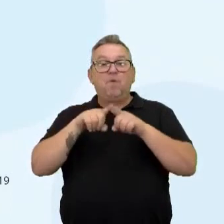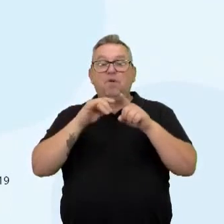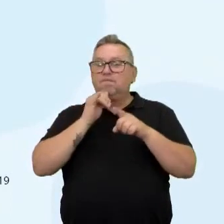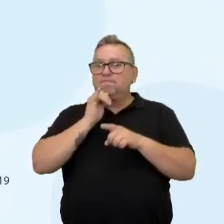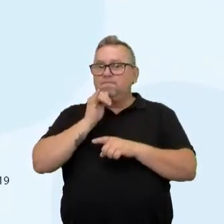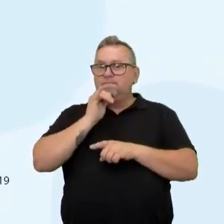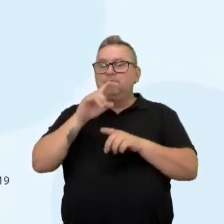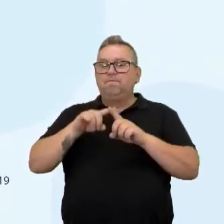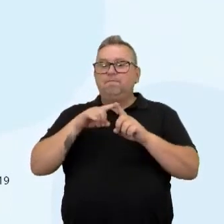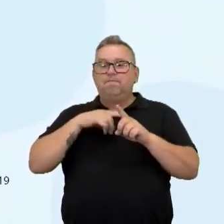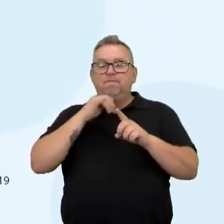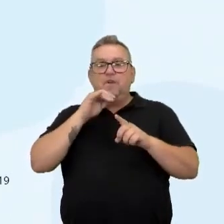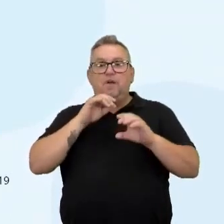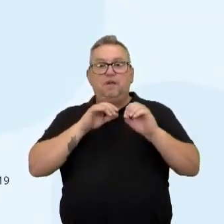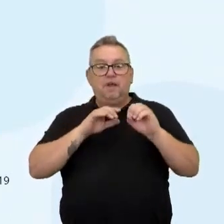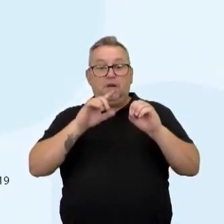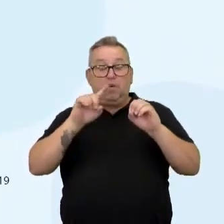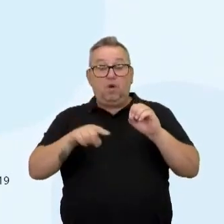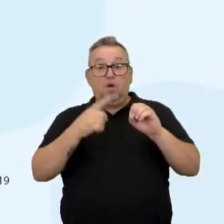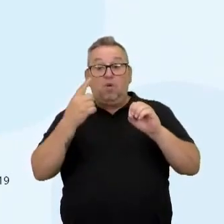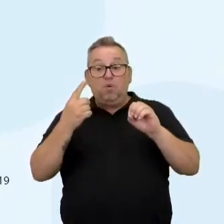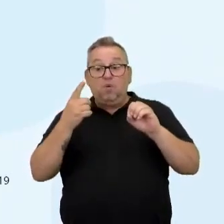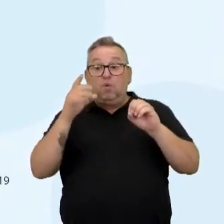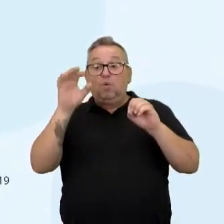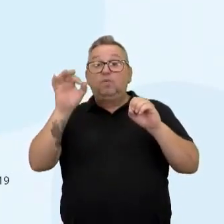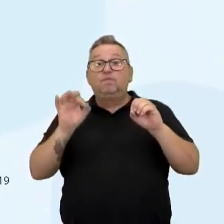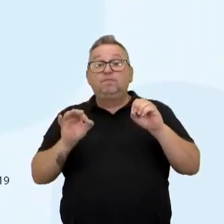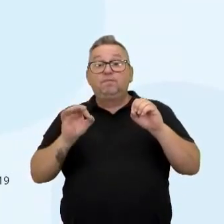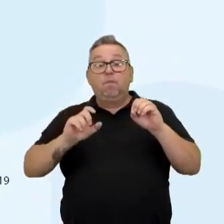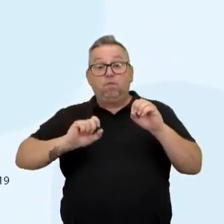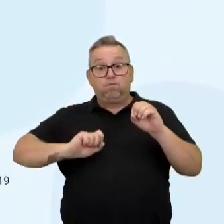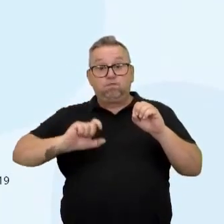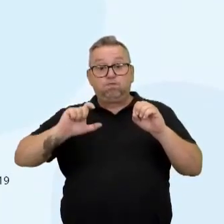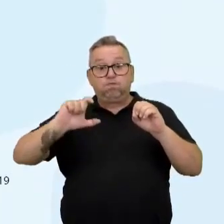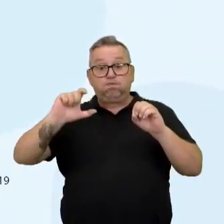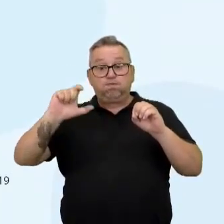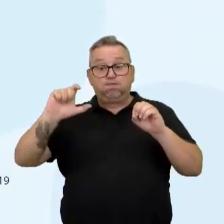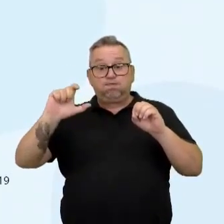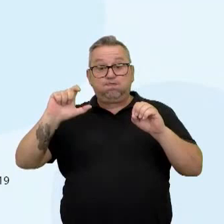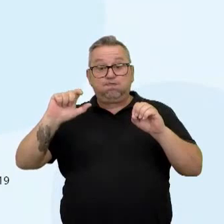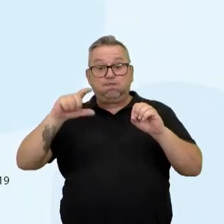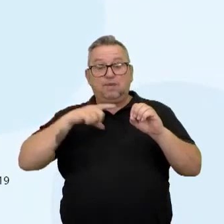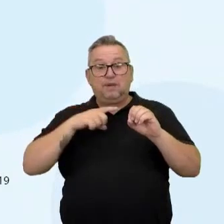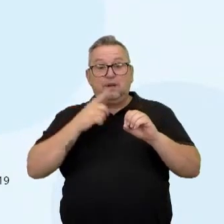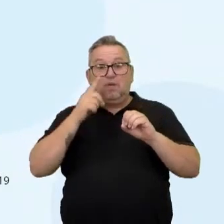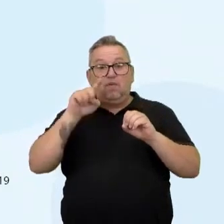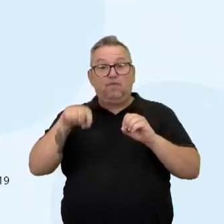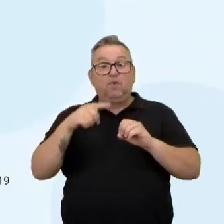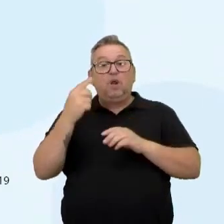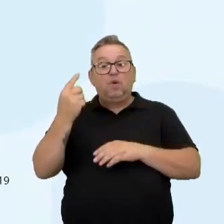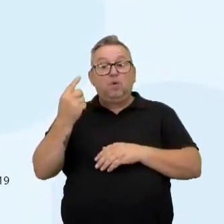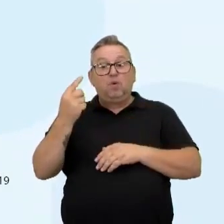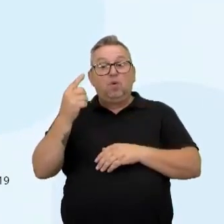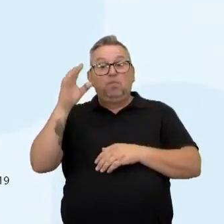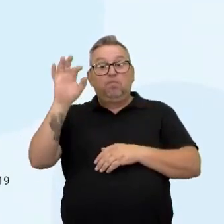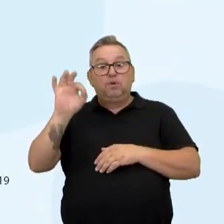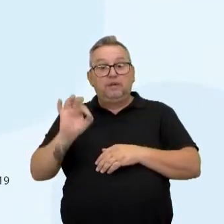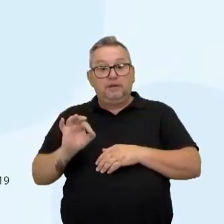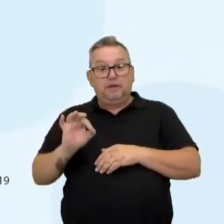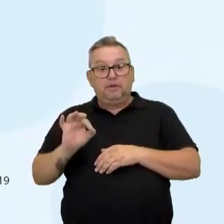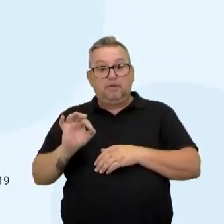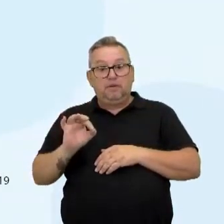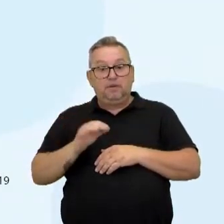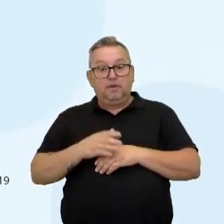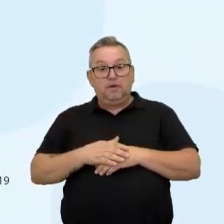de 0 a 1%. Na realidade, o crescimento vegetativo do Brasil está em torno de 1,1%, tá certo?